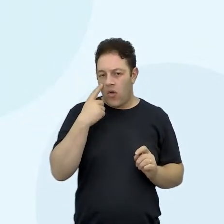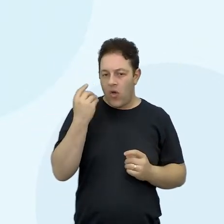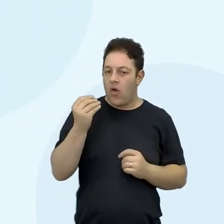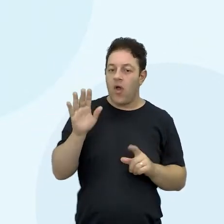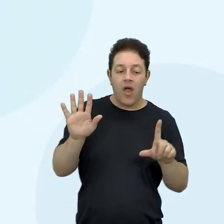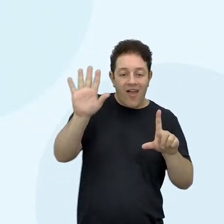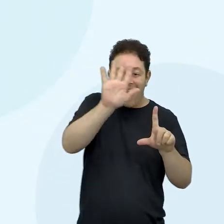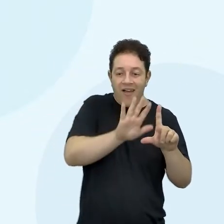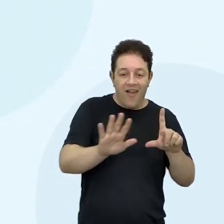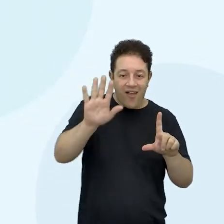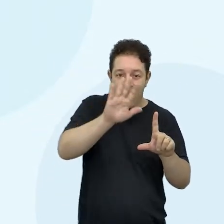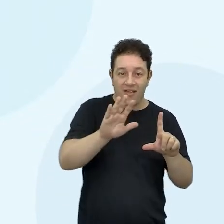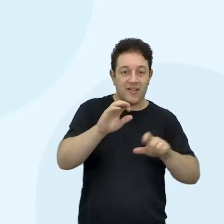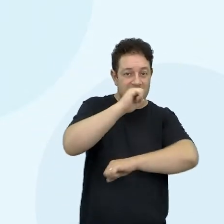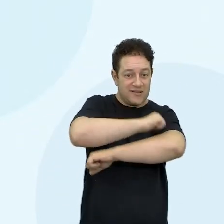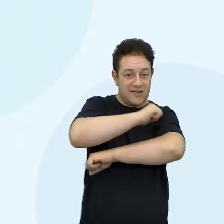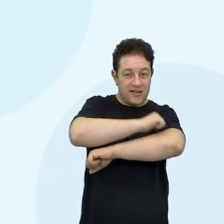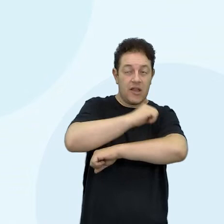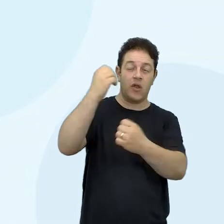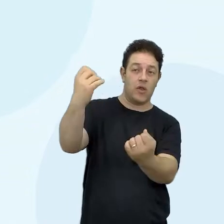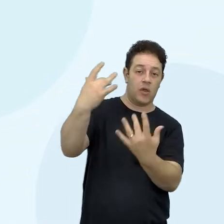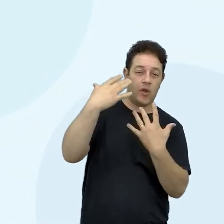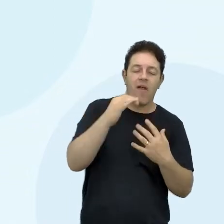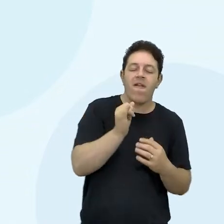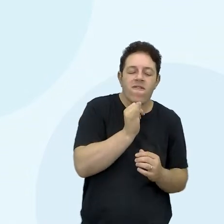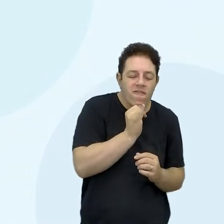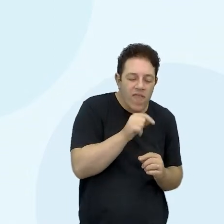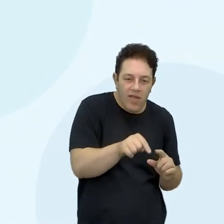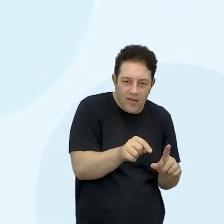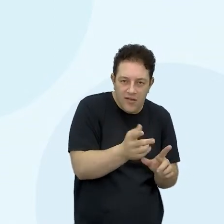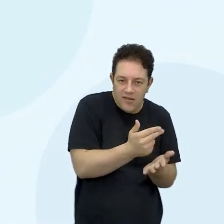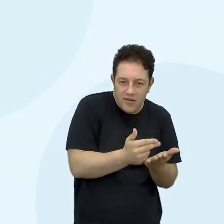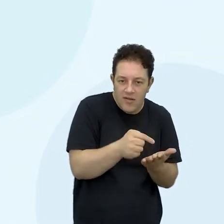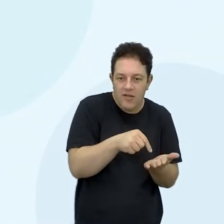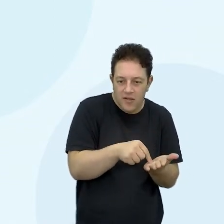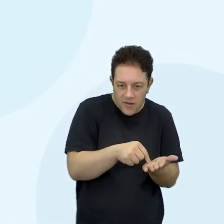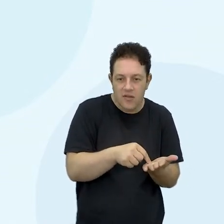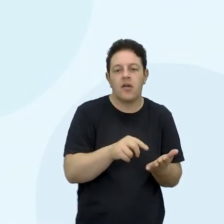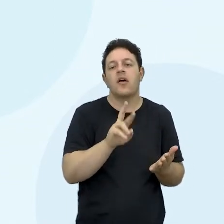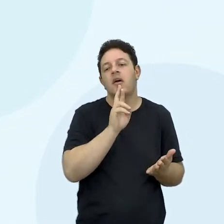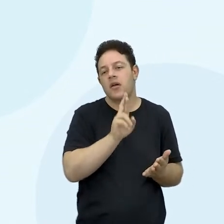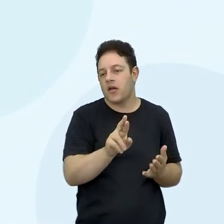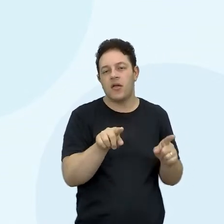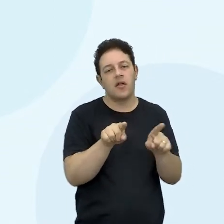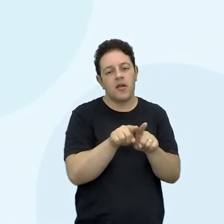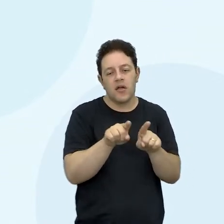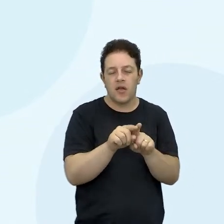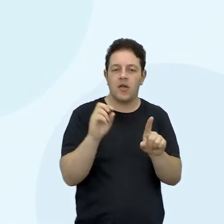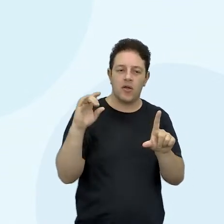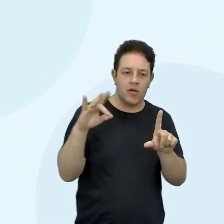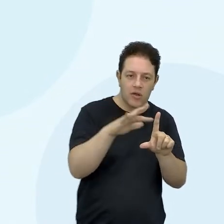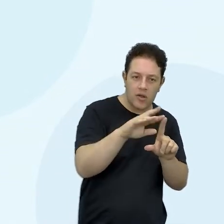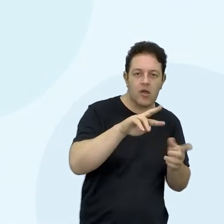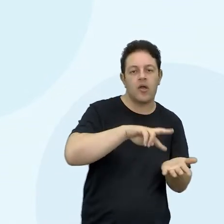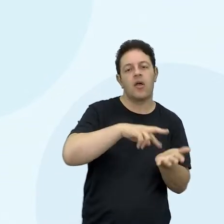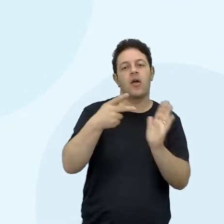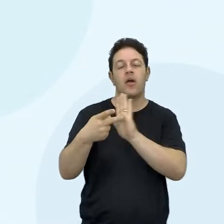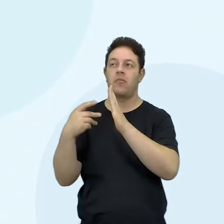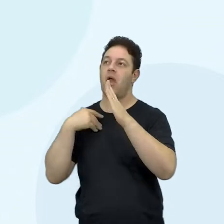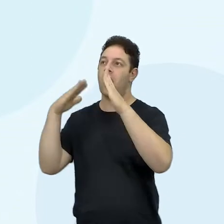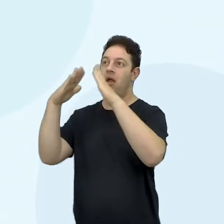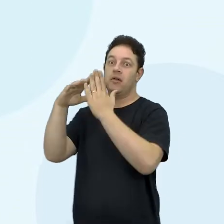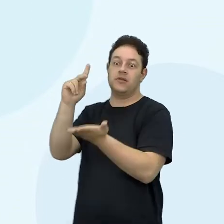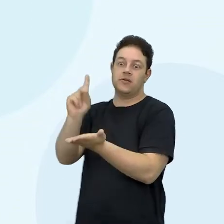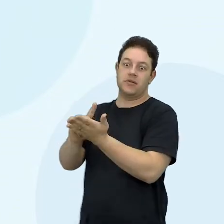essa área de janela na minha miniatura vai ser a mesma luz que entra na minha casa